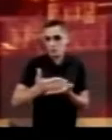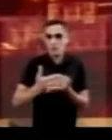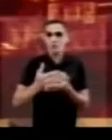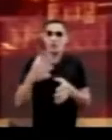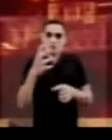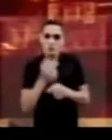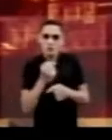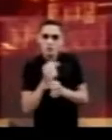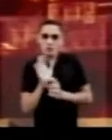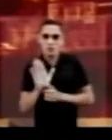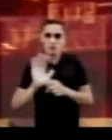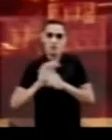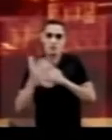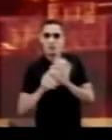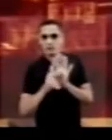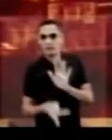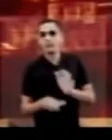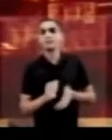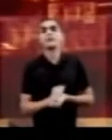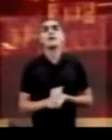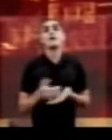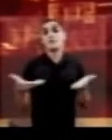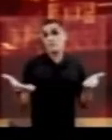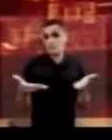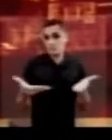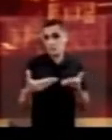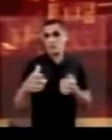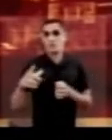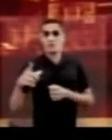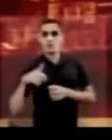atualização. Atualmente, nós estamos com